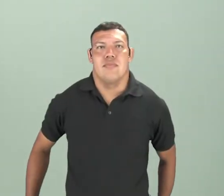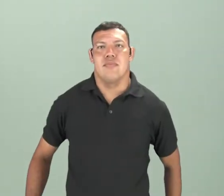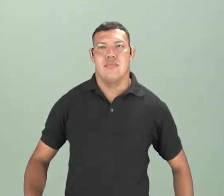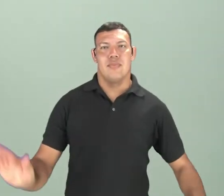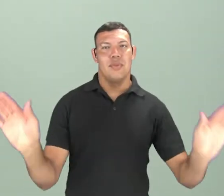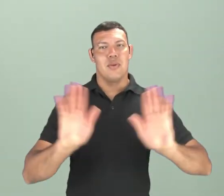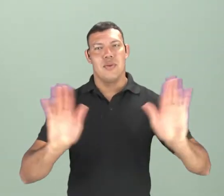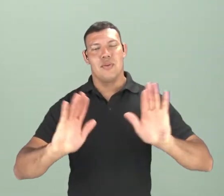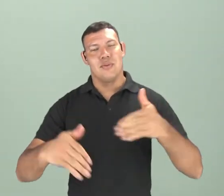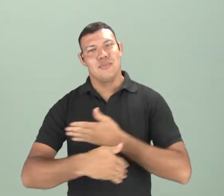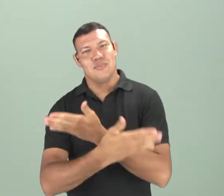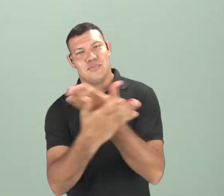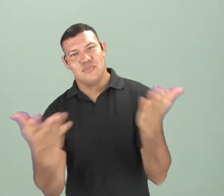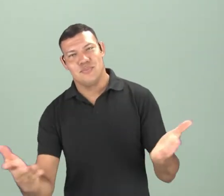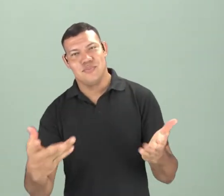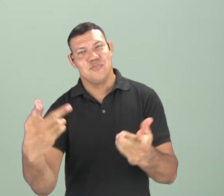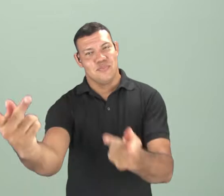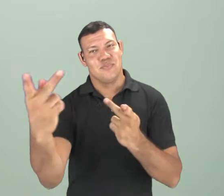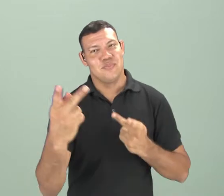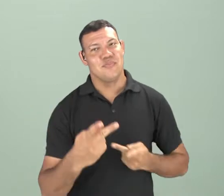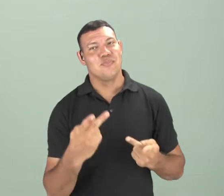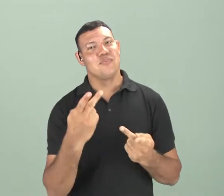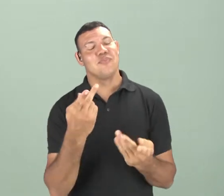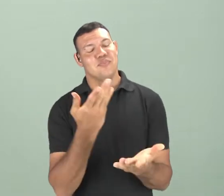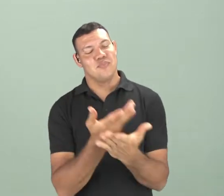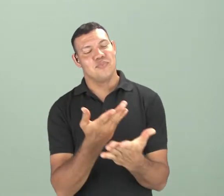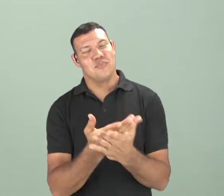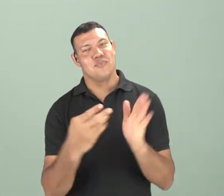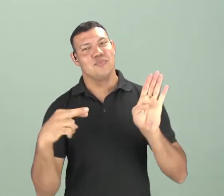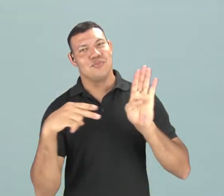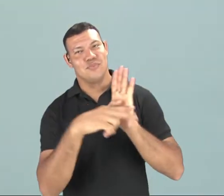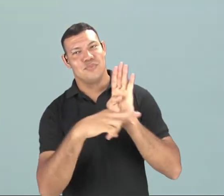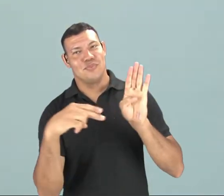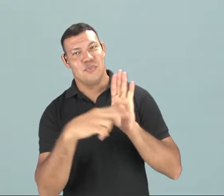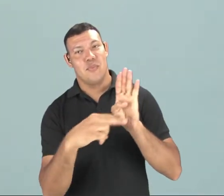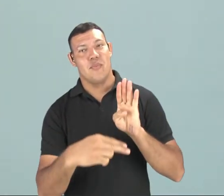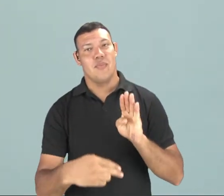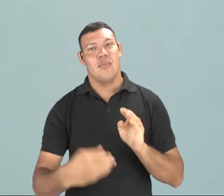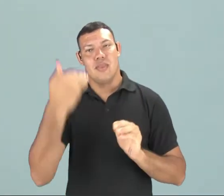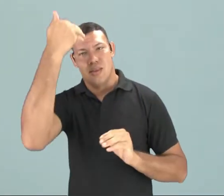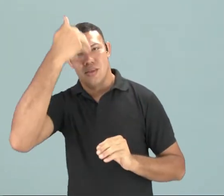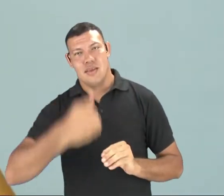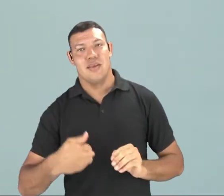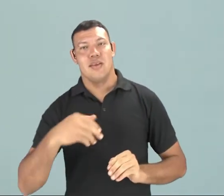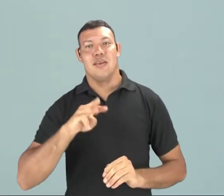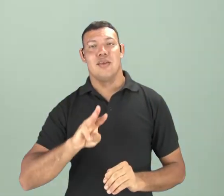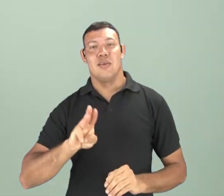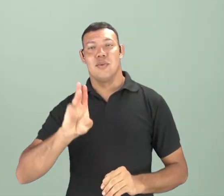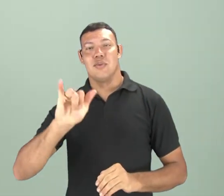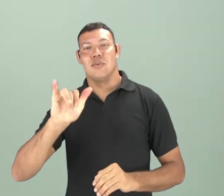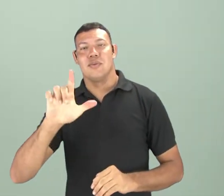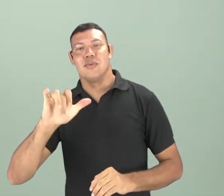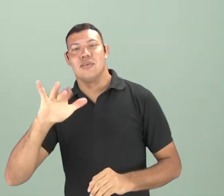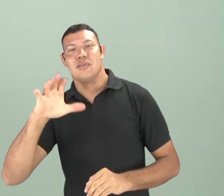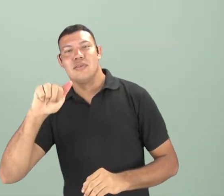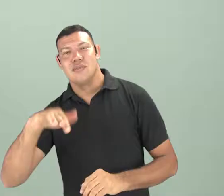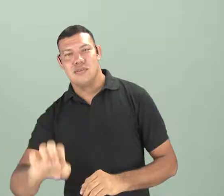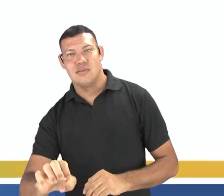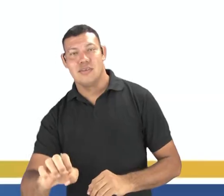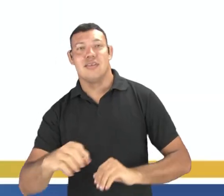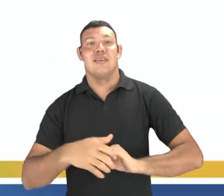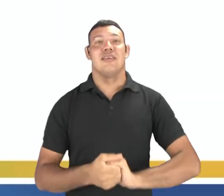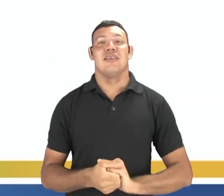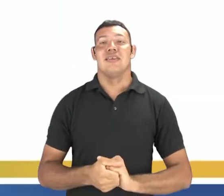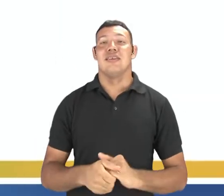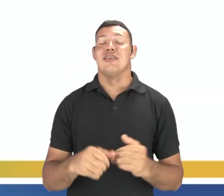Olá a todos, seja bem-vindo a mais uma aula de Biologia. Sou a professora Williane. Hoje nós vamos estar estudando